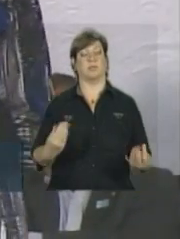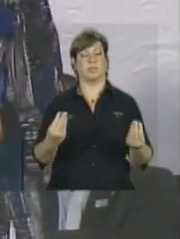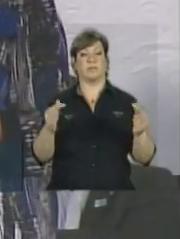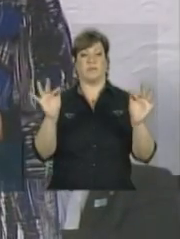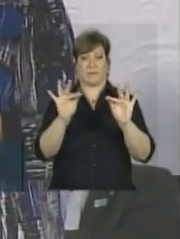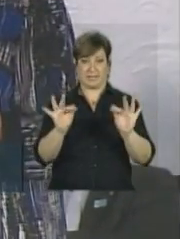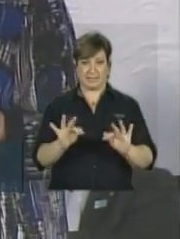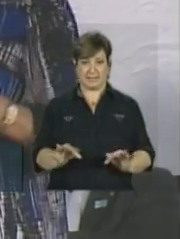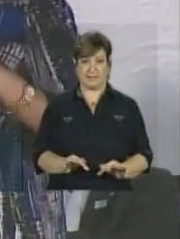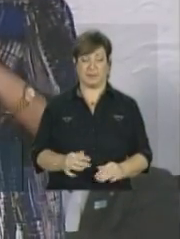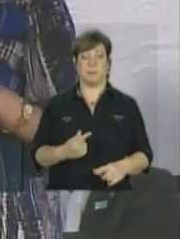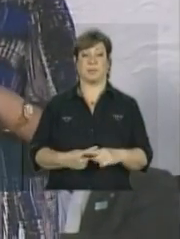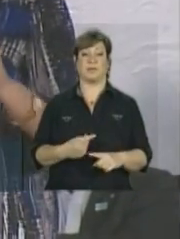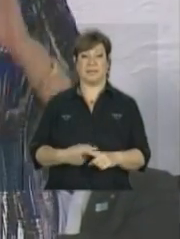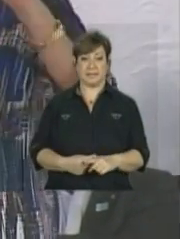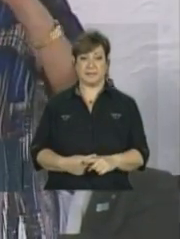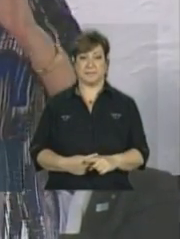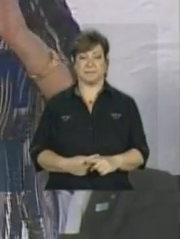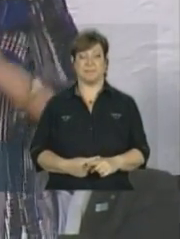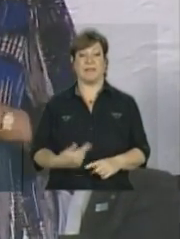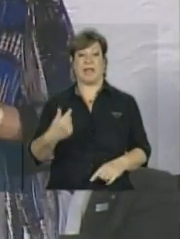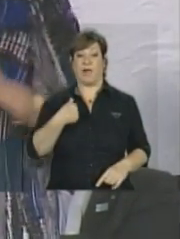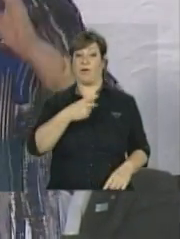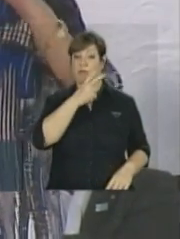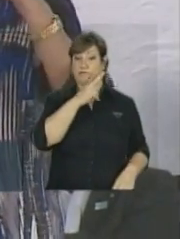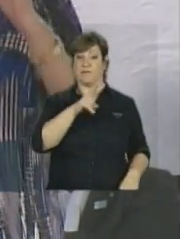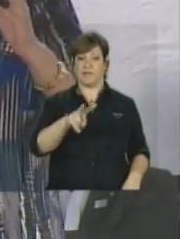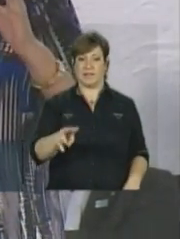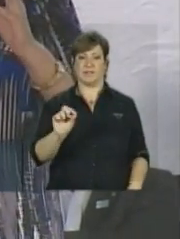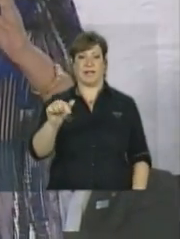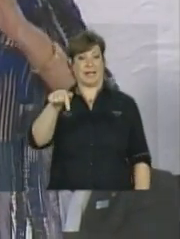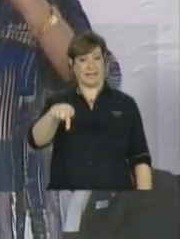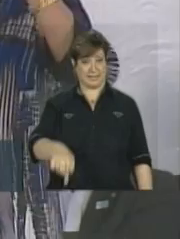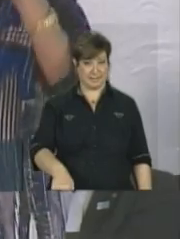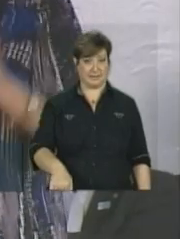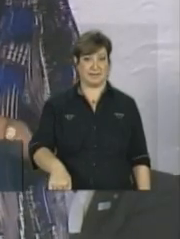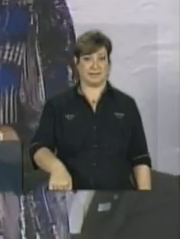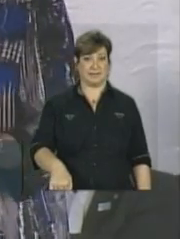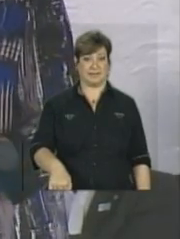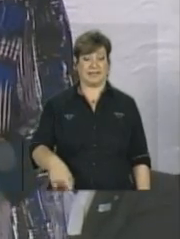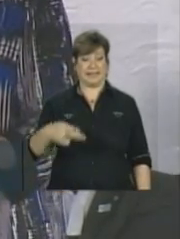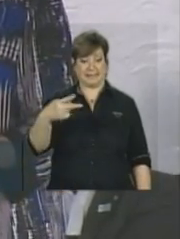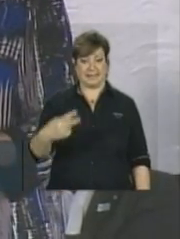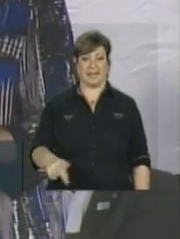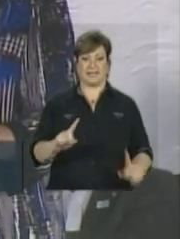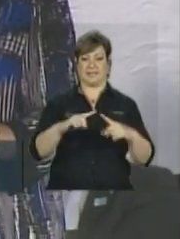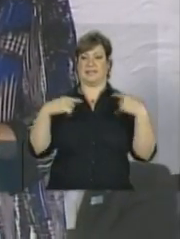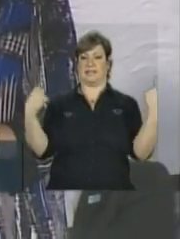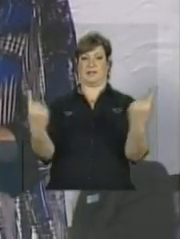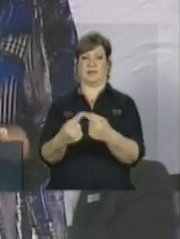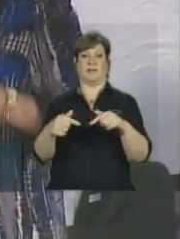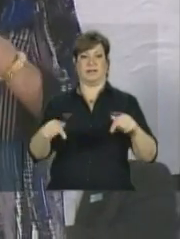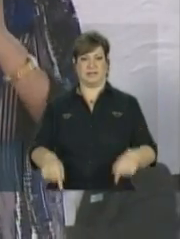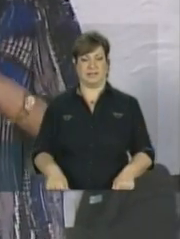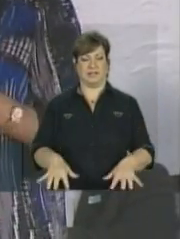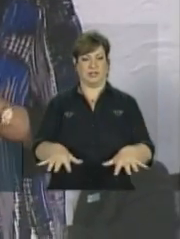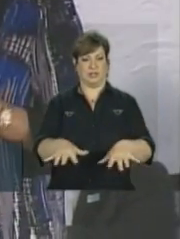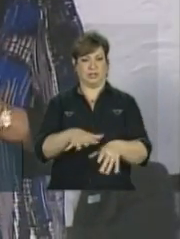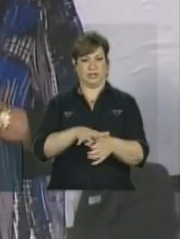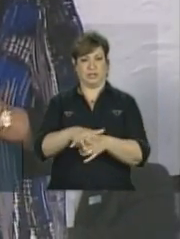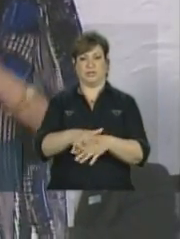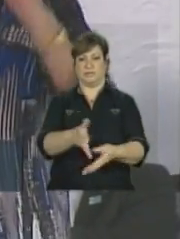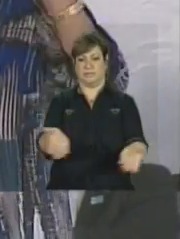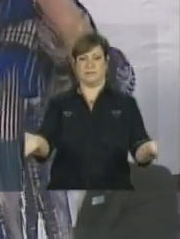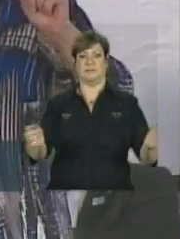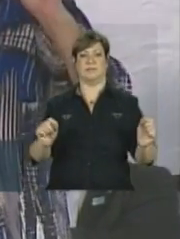feliz porque eu vejo que aqui, nessa cerimônia, nós estamos